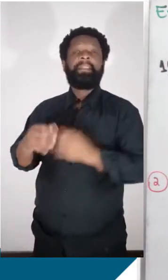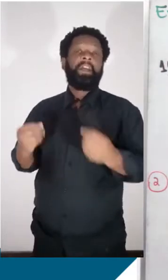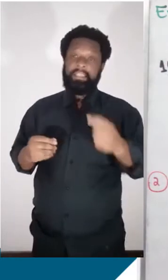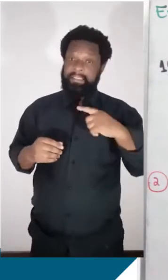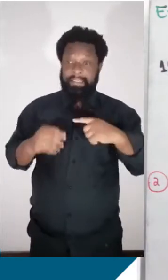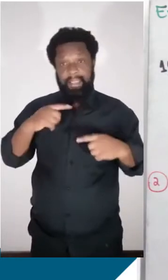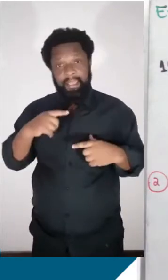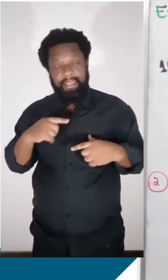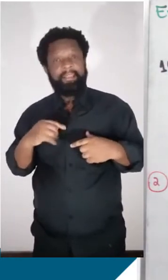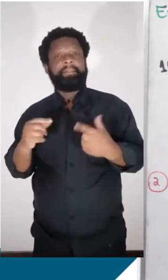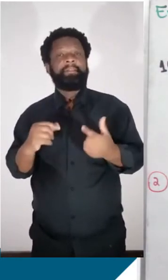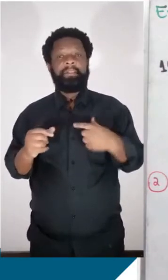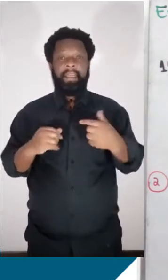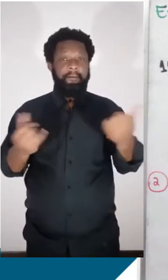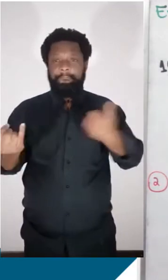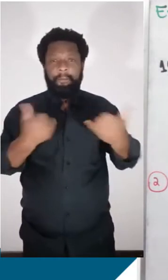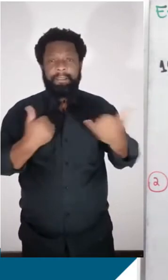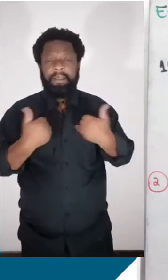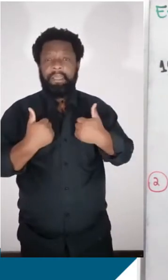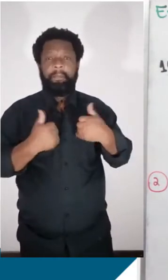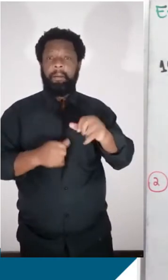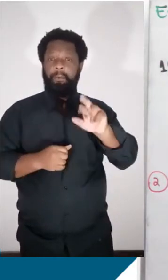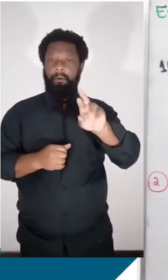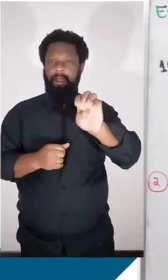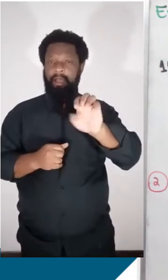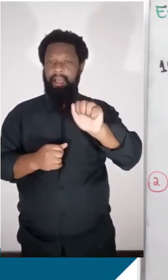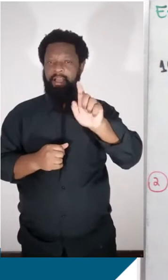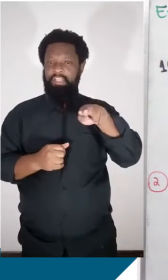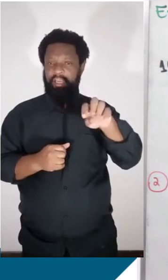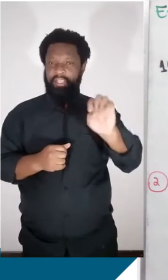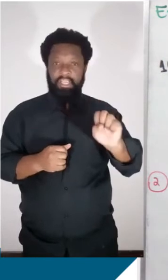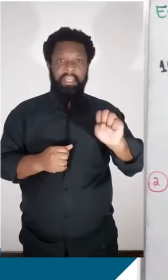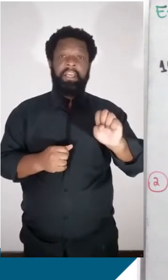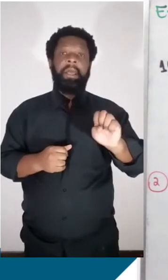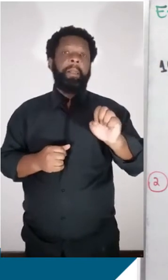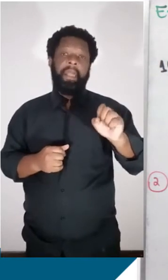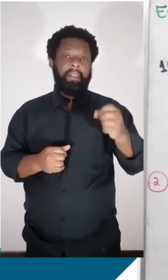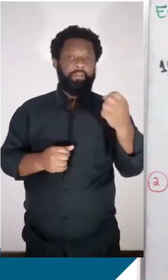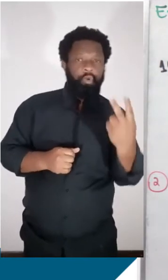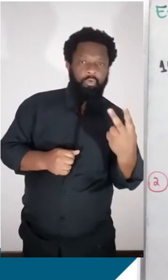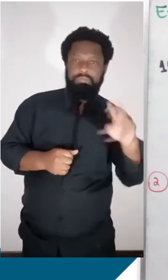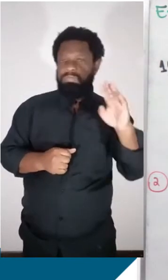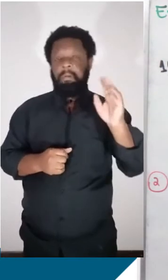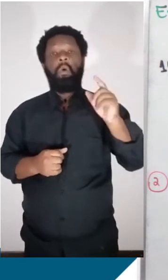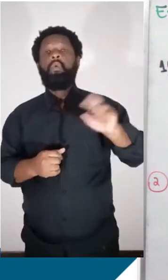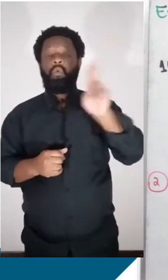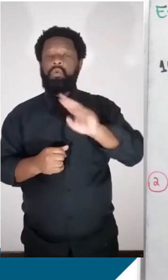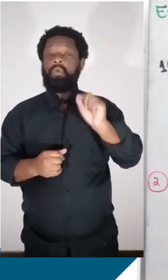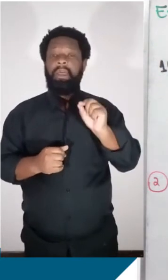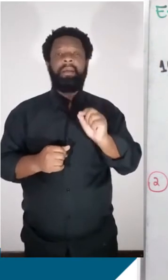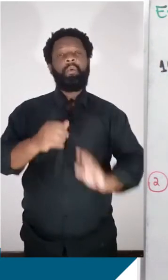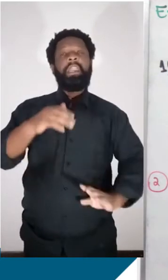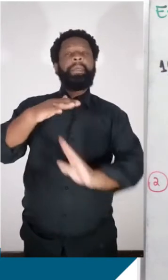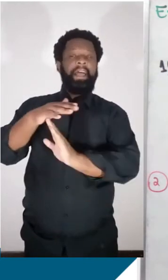que quando eu tenho esse caso em que há informação de mais de um reagente, eu vou trabalhar sempre com o limitante, que nesse meu exemplo genérico